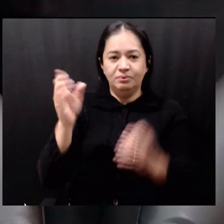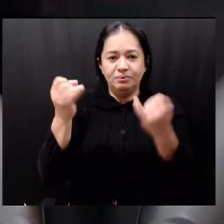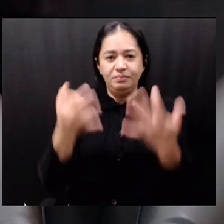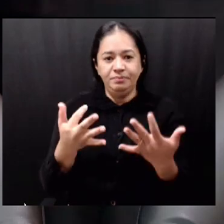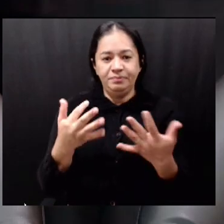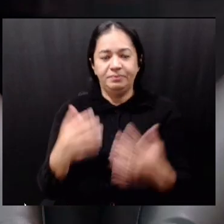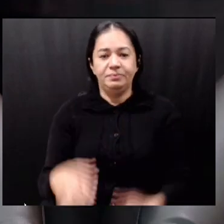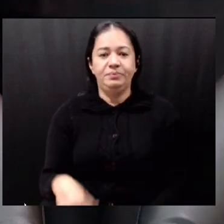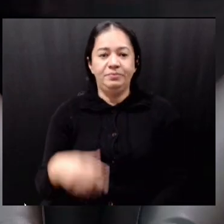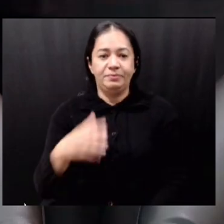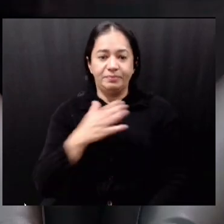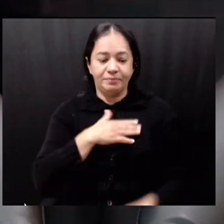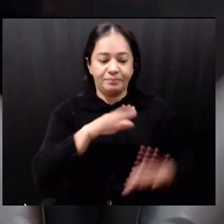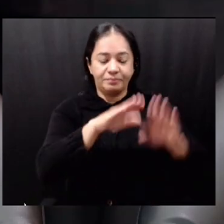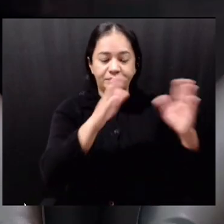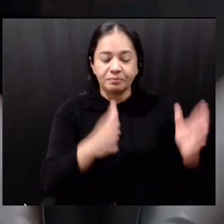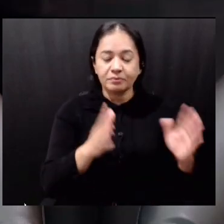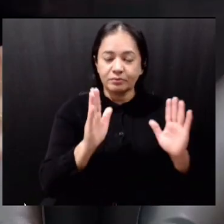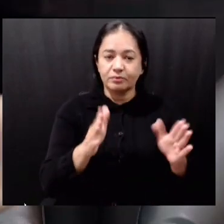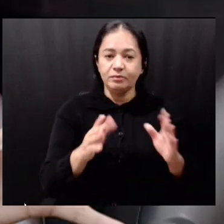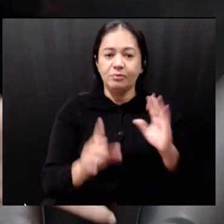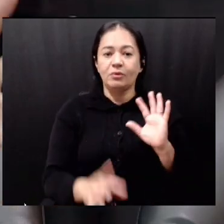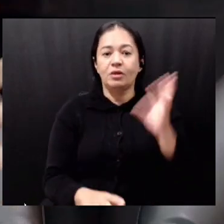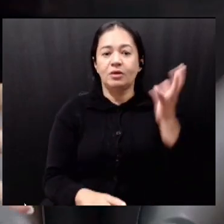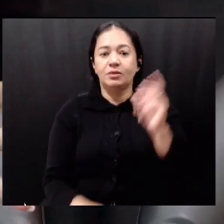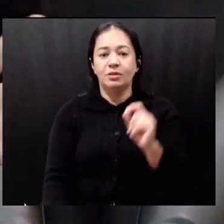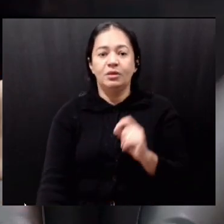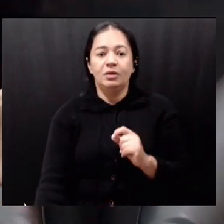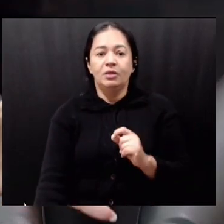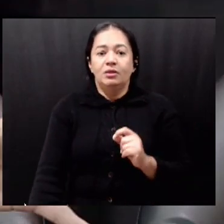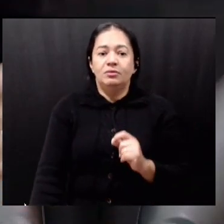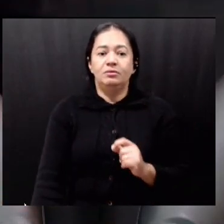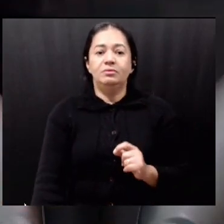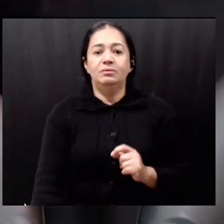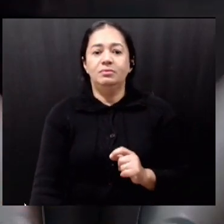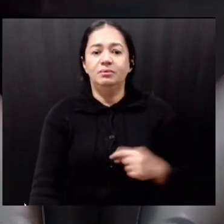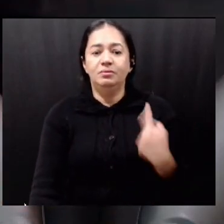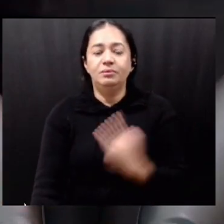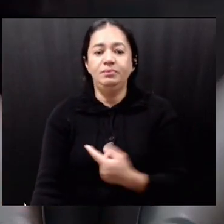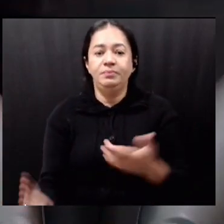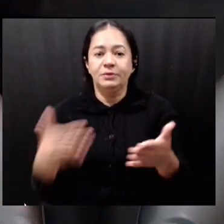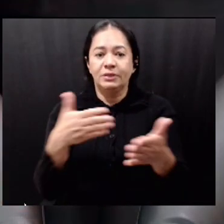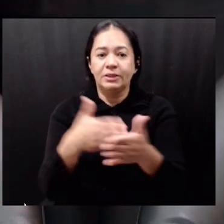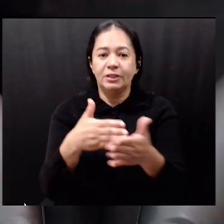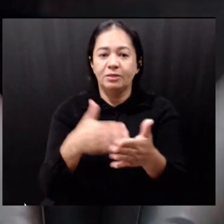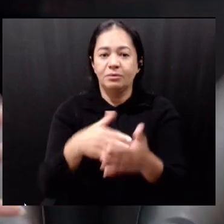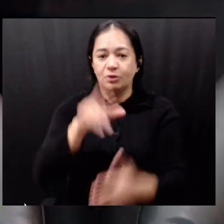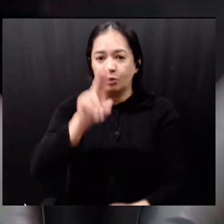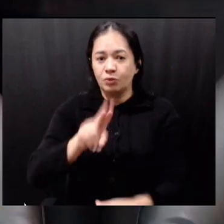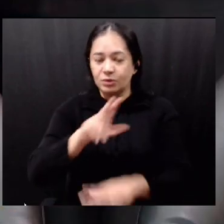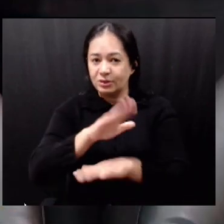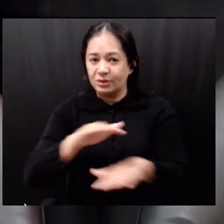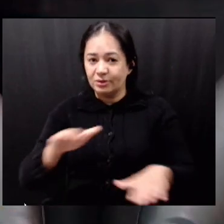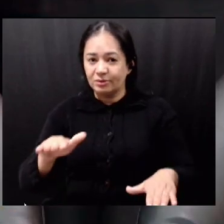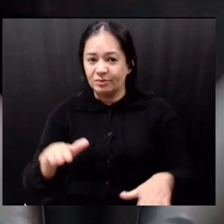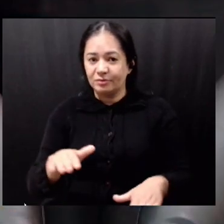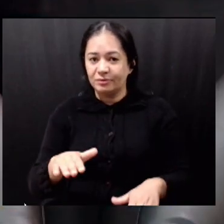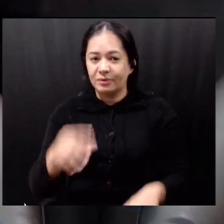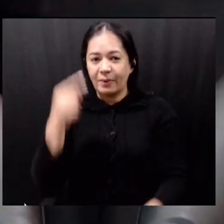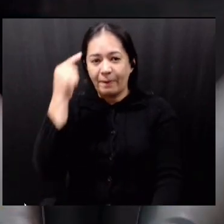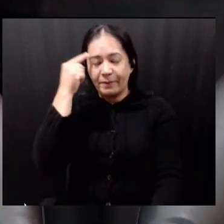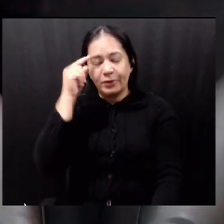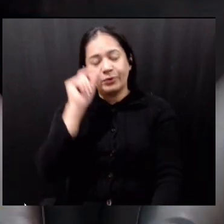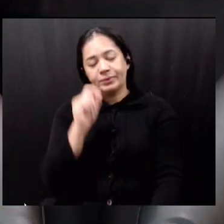clínica. Essa questão, o quanto a gente limita o uso das telas da criança. Aí pensa a situação, você